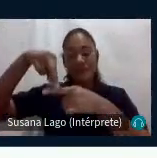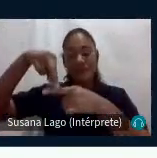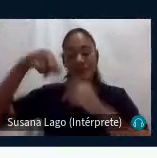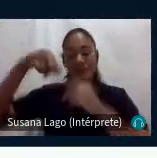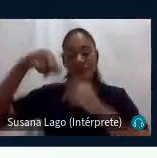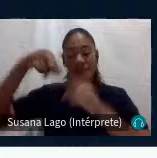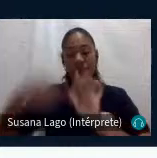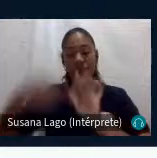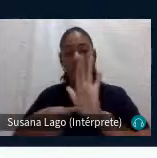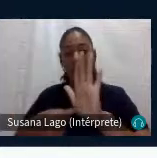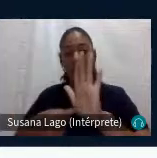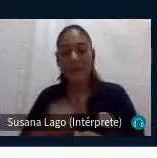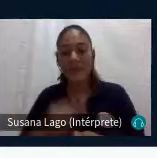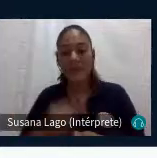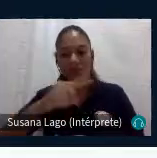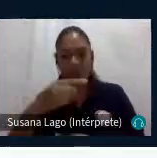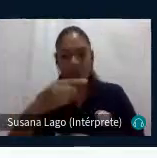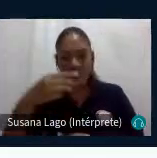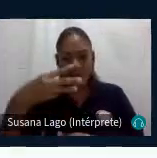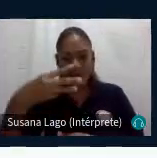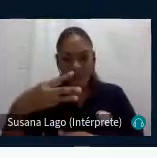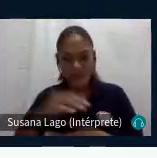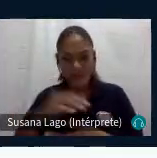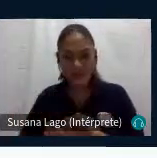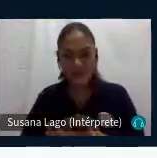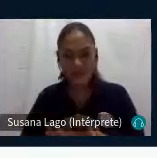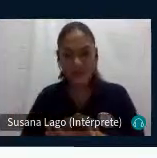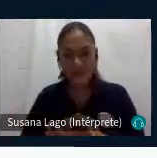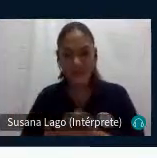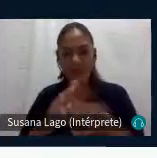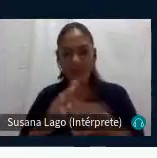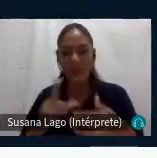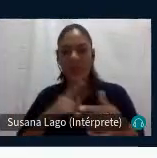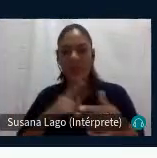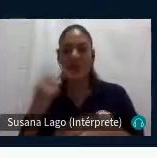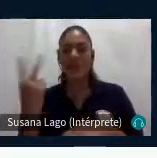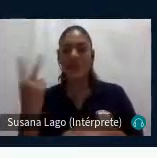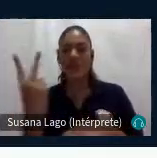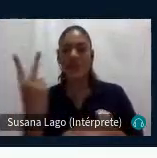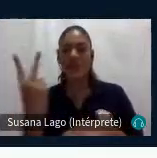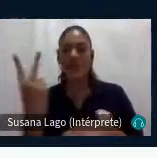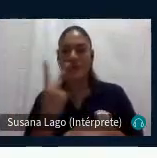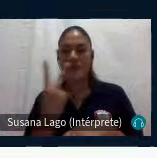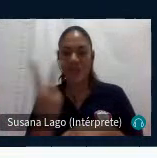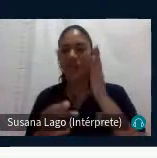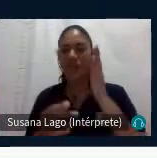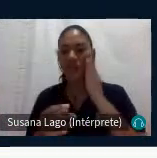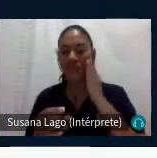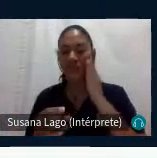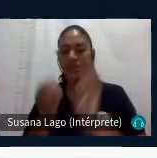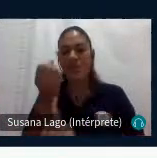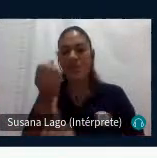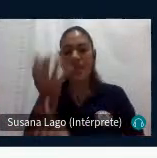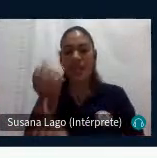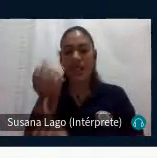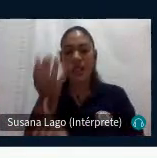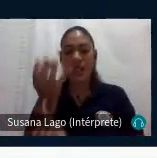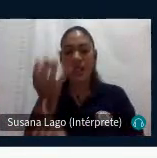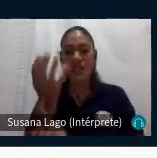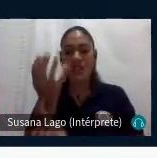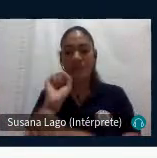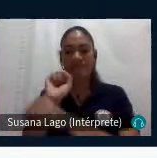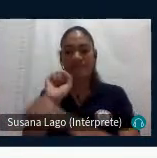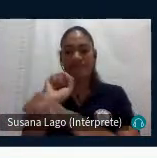1,7 volts. Então, considerando esse valor aqui, a gente já sabe quais os LEDs que estão impossibilitados e